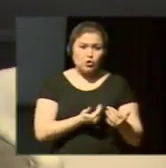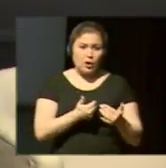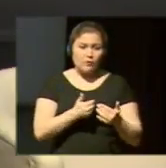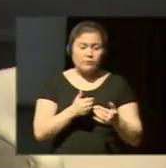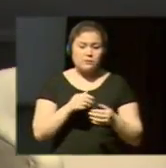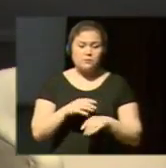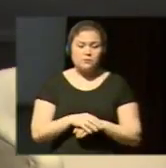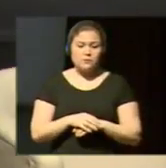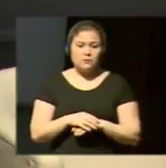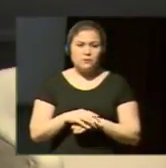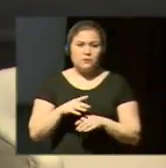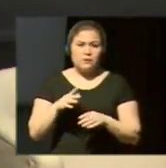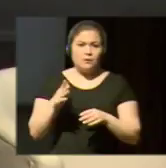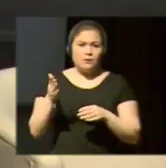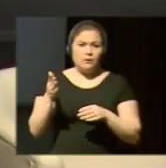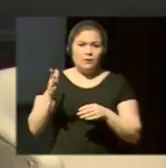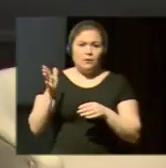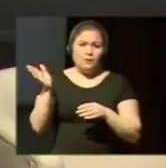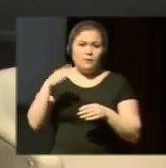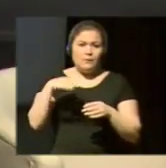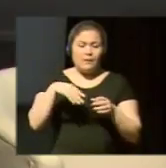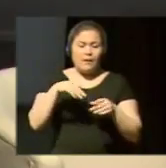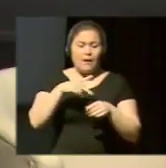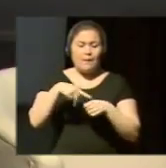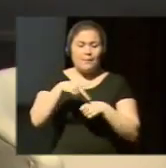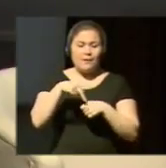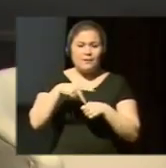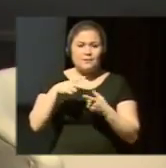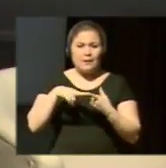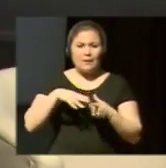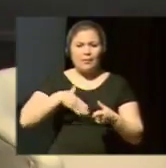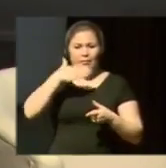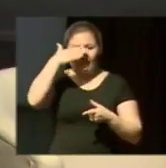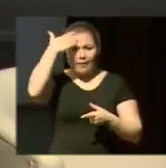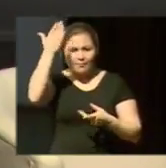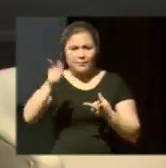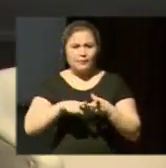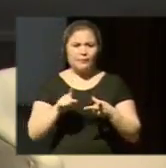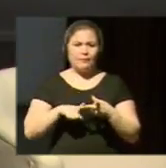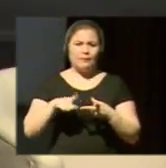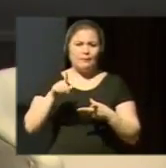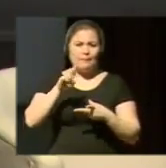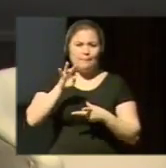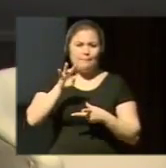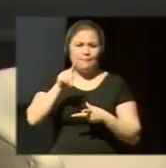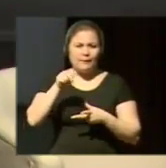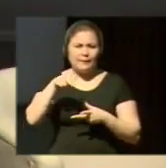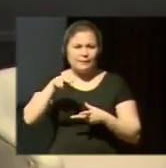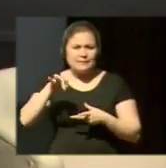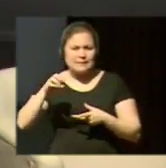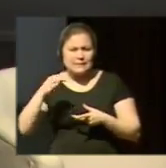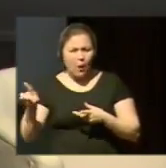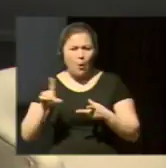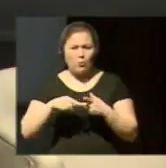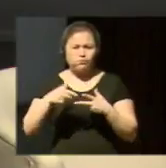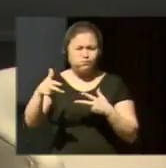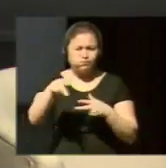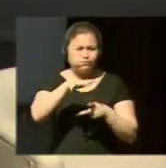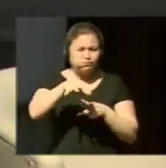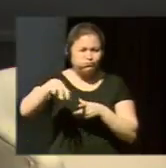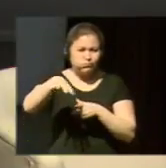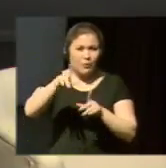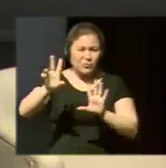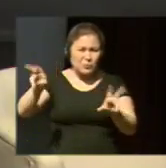dos países árabes, Síria, Iraque, Paquistão, Afeganistão, regiões de guerra.